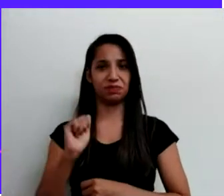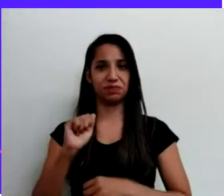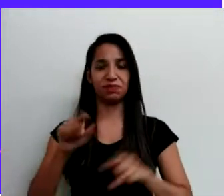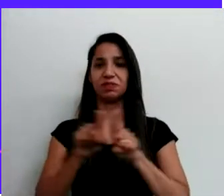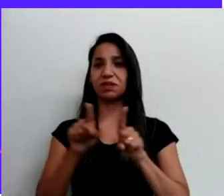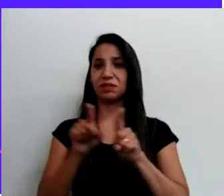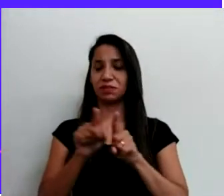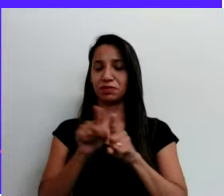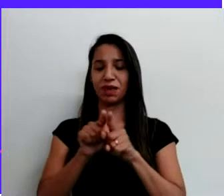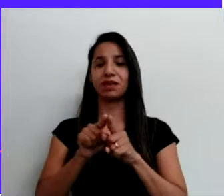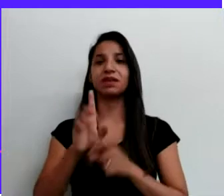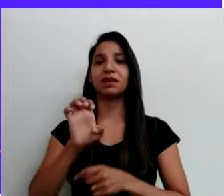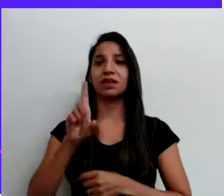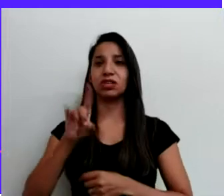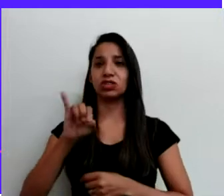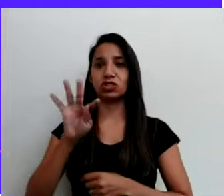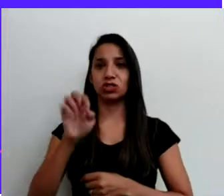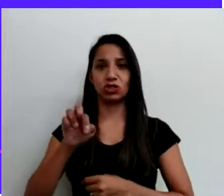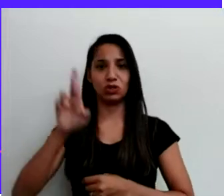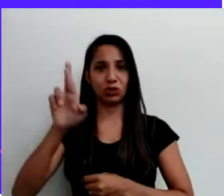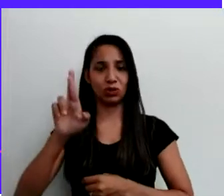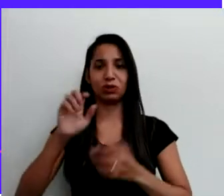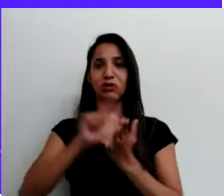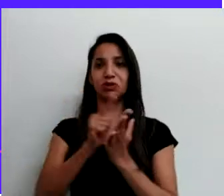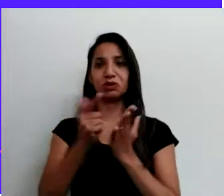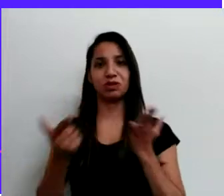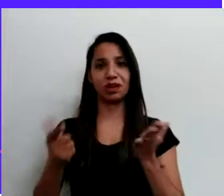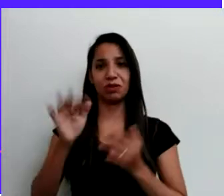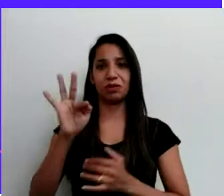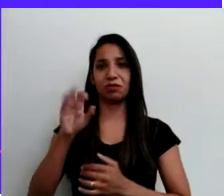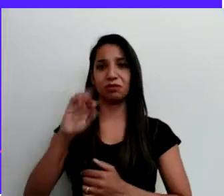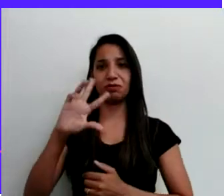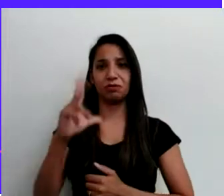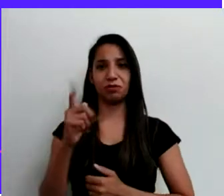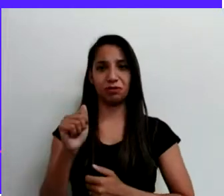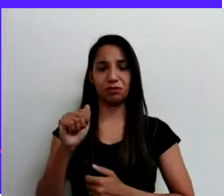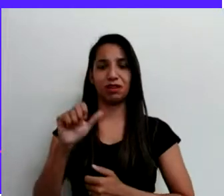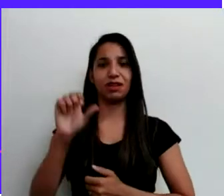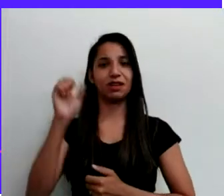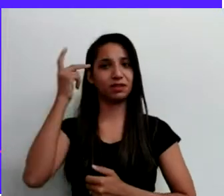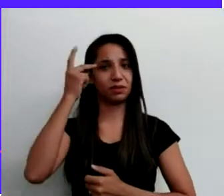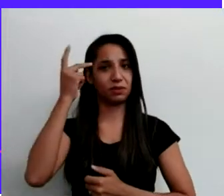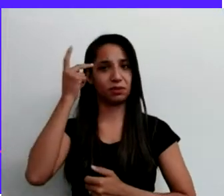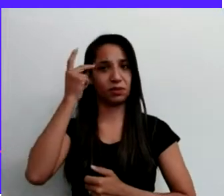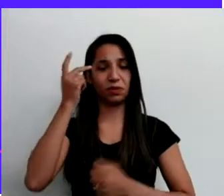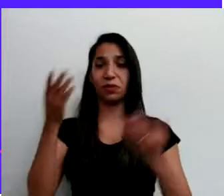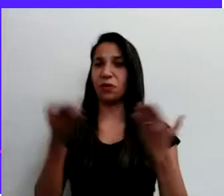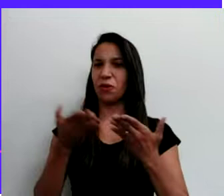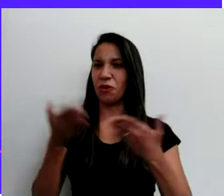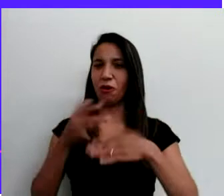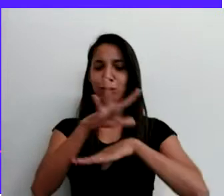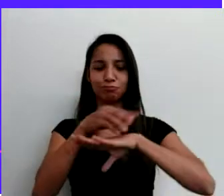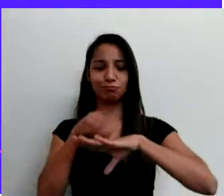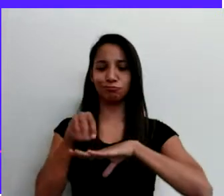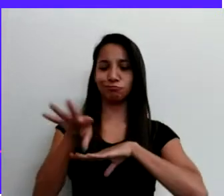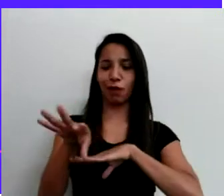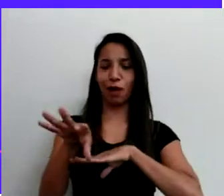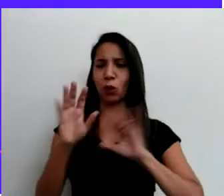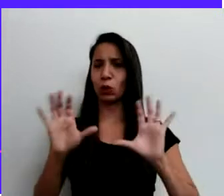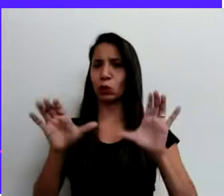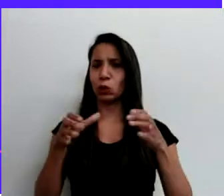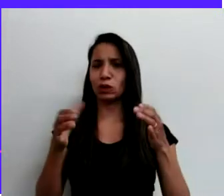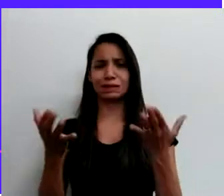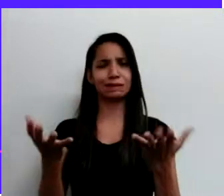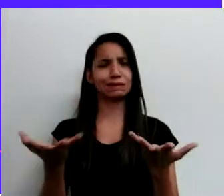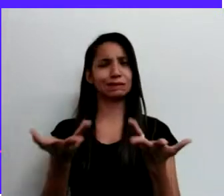Paulo. Hoje eu vou ajudar aqui na conversa com um pessoal fantástico, que a gente vai falar